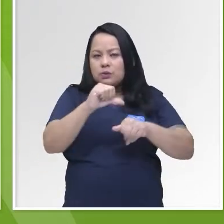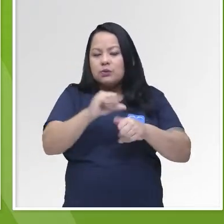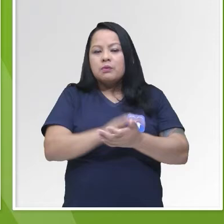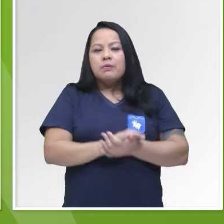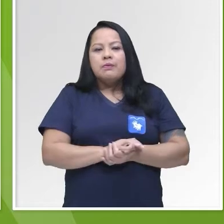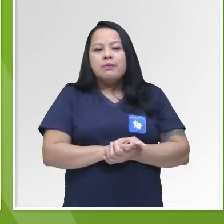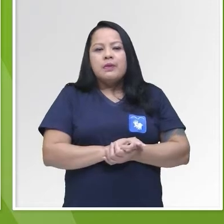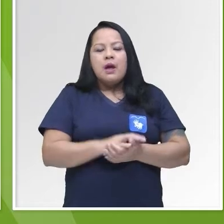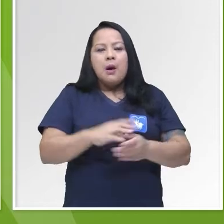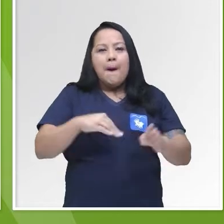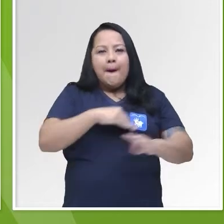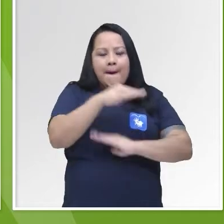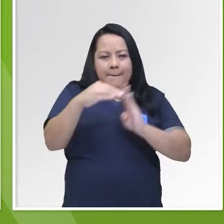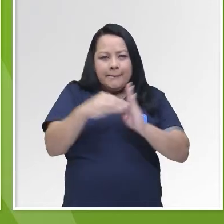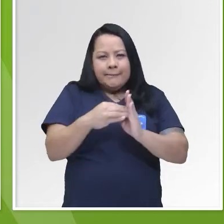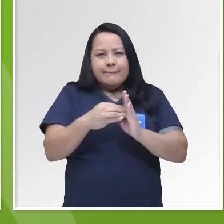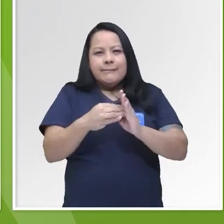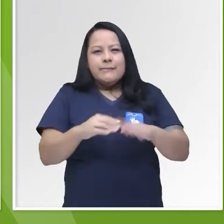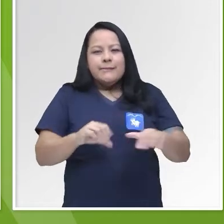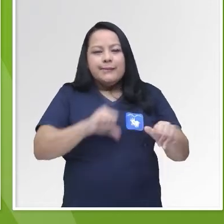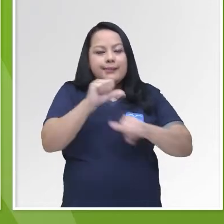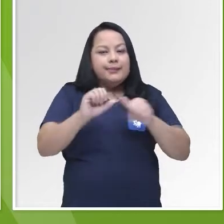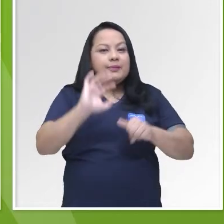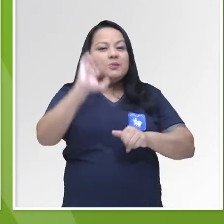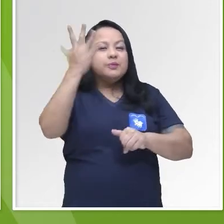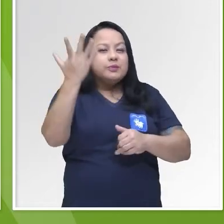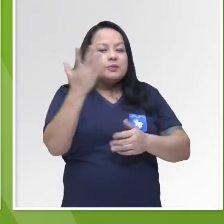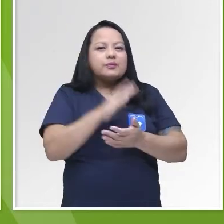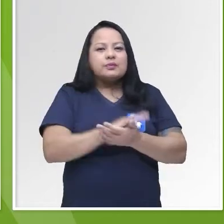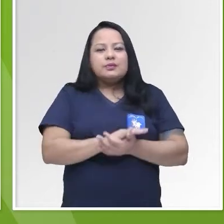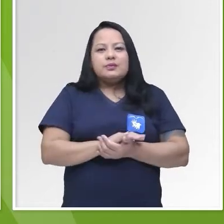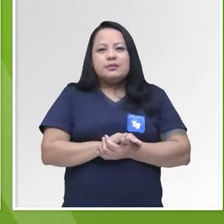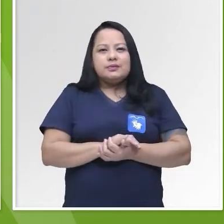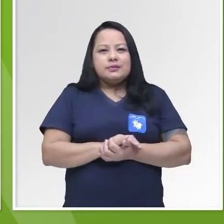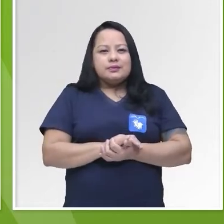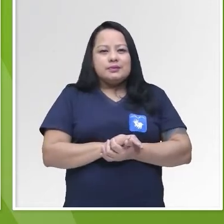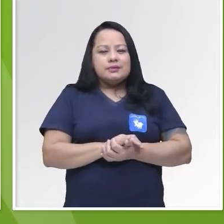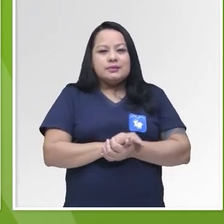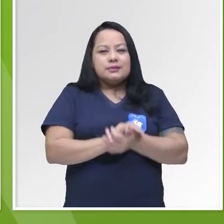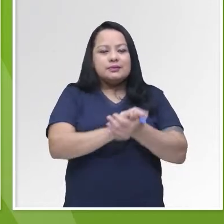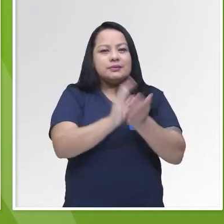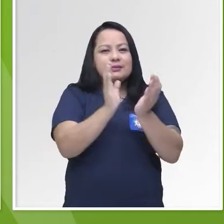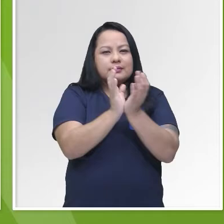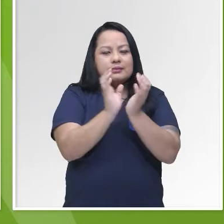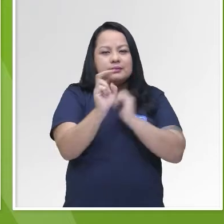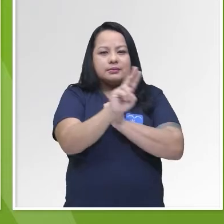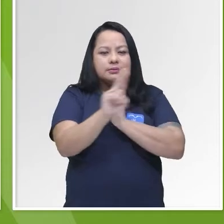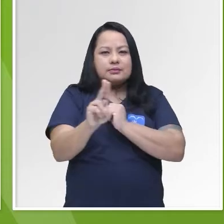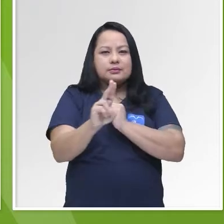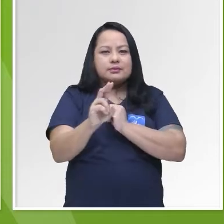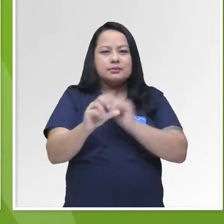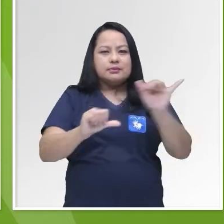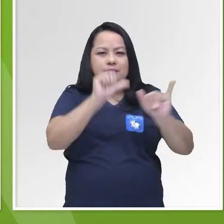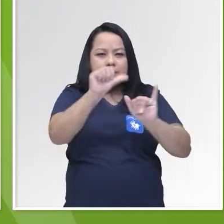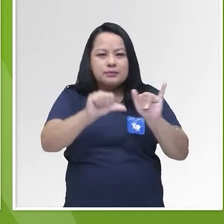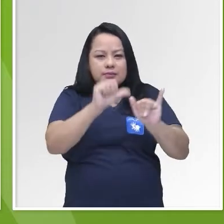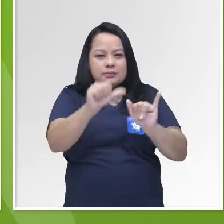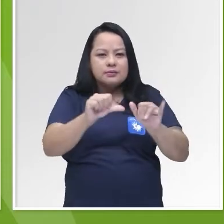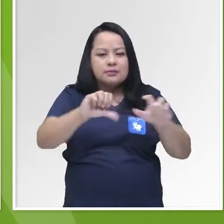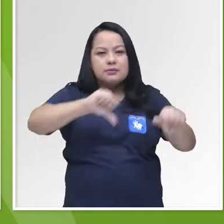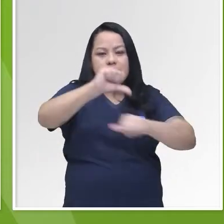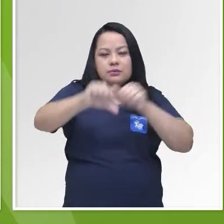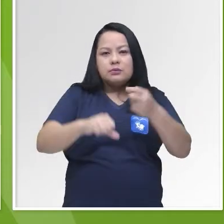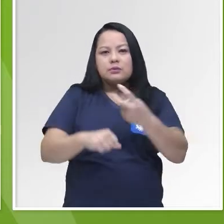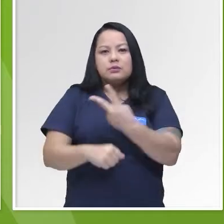troca total. Quando isso acontece, isso aí classifico como uma reação de troca